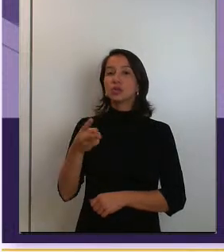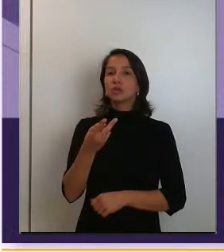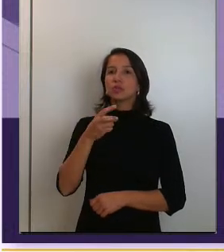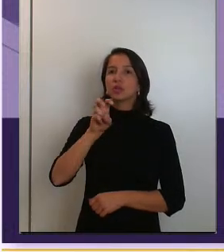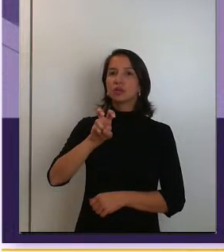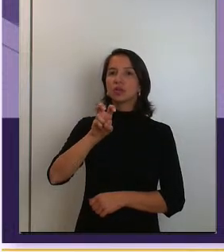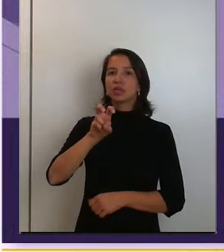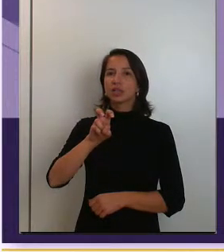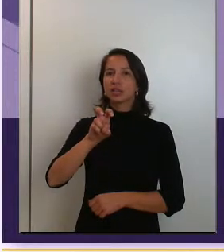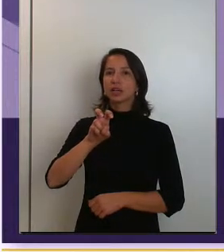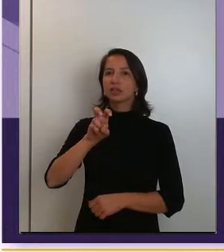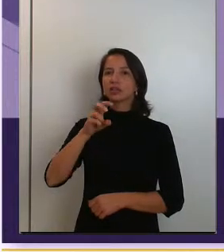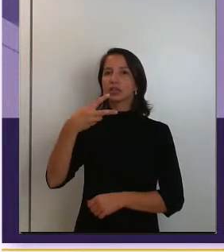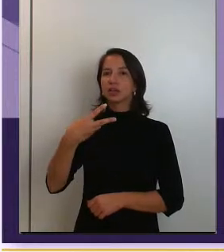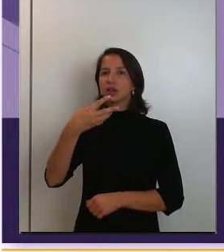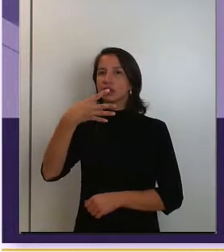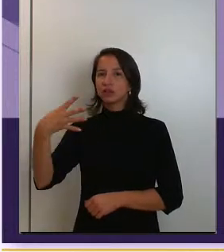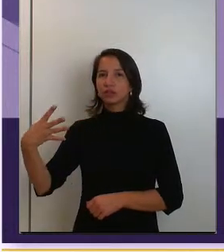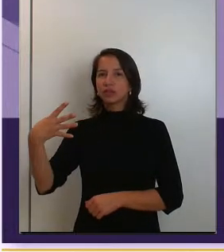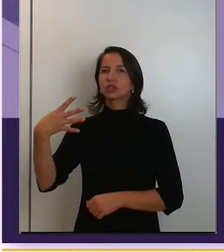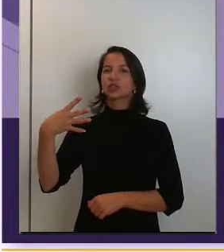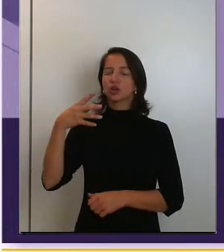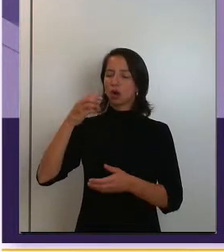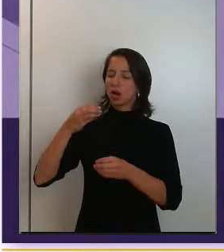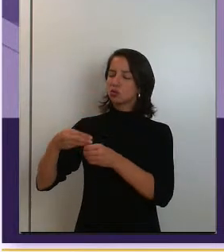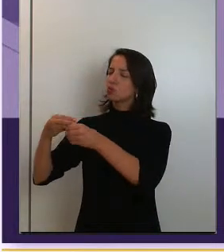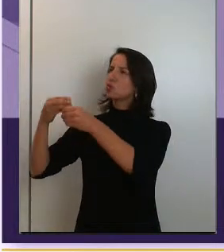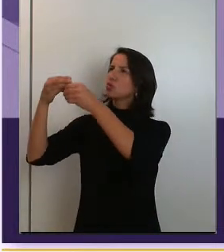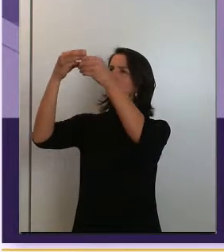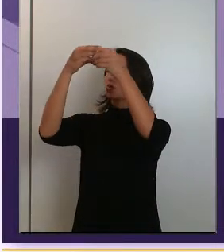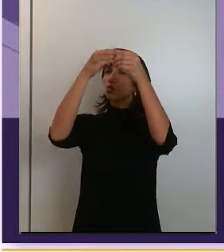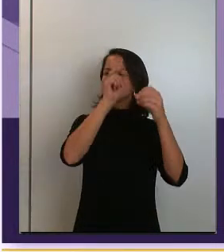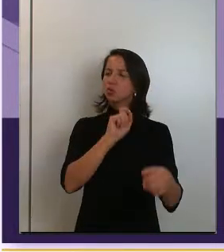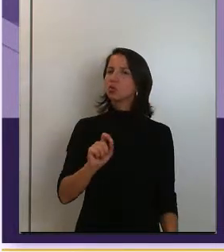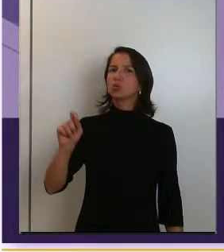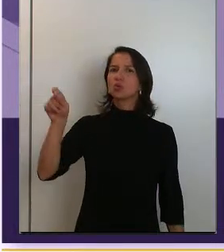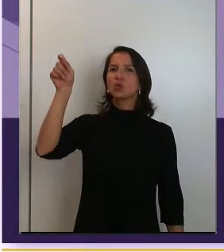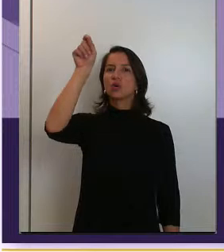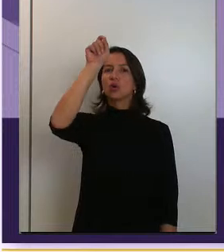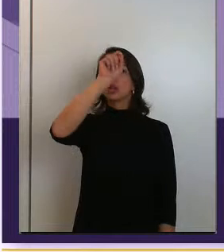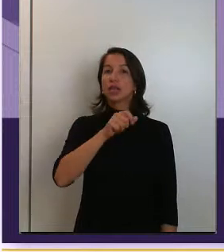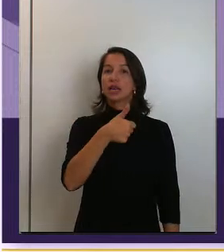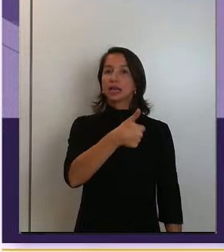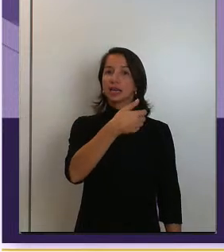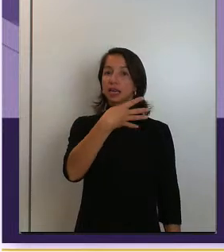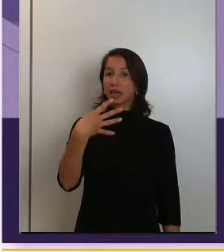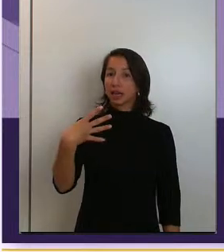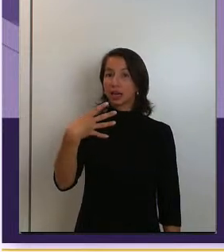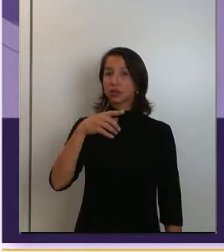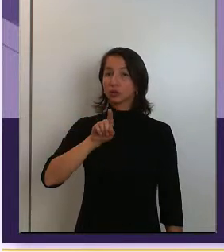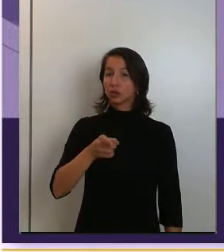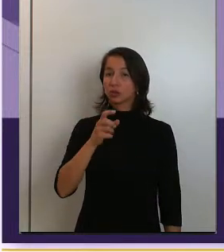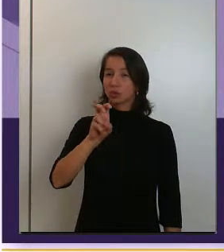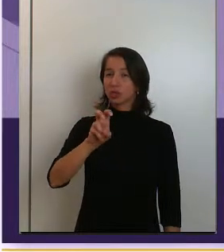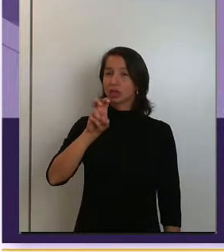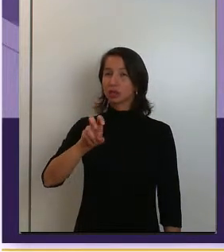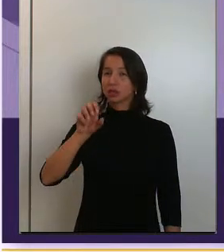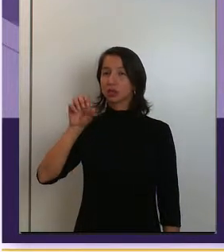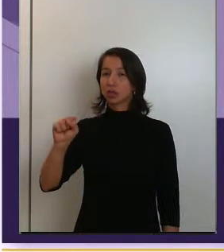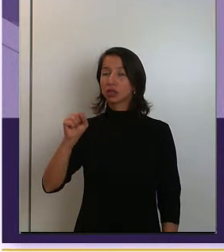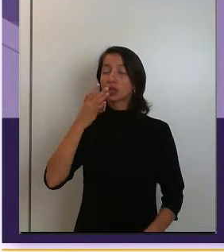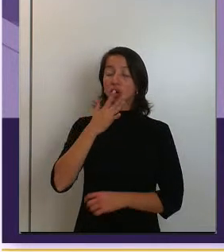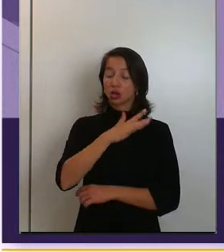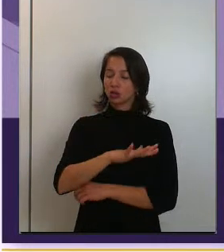14.558 crianças menores de 5 anos em municípios espalhados por todo o Brasil e representativo das 5